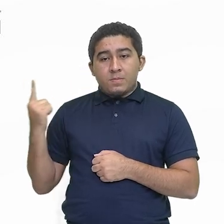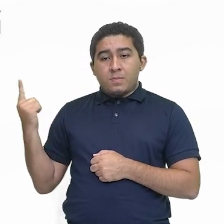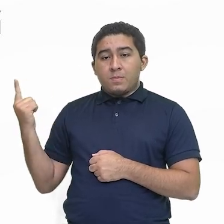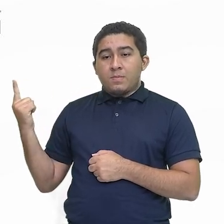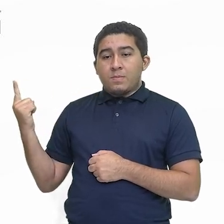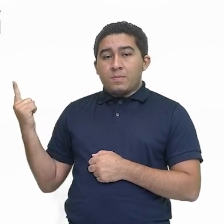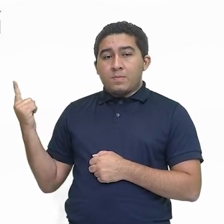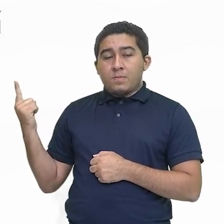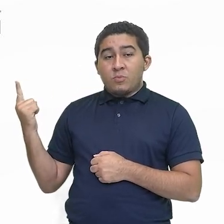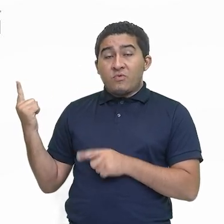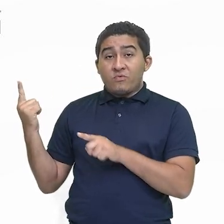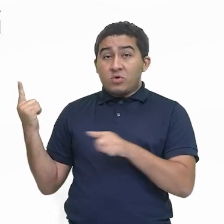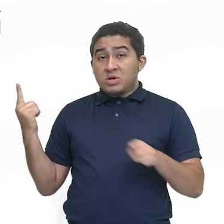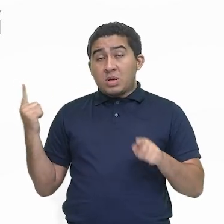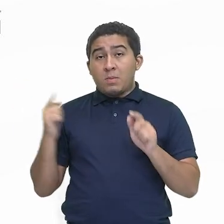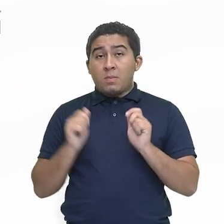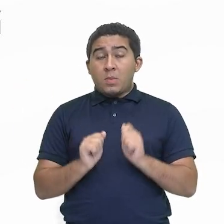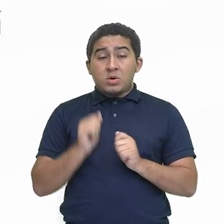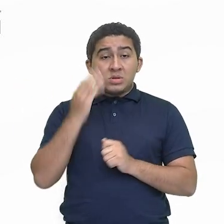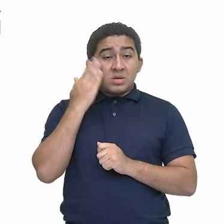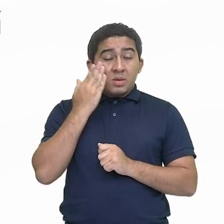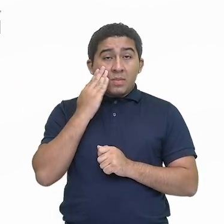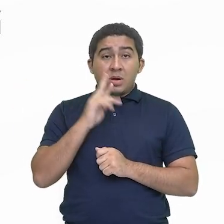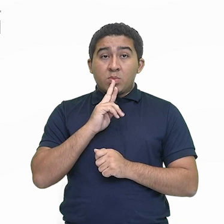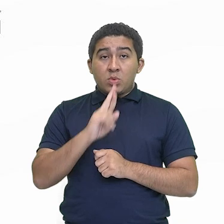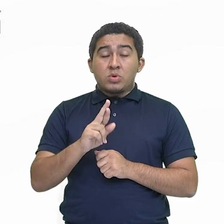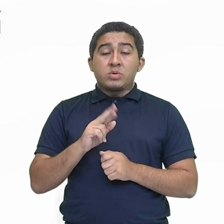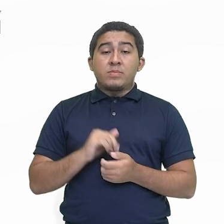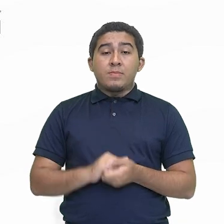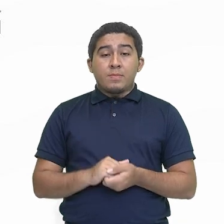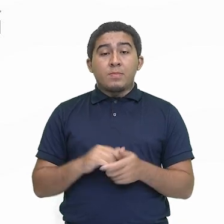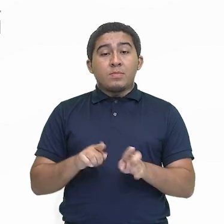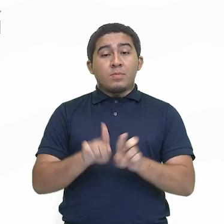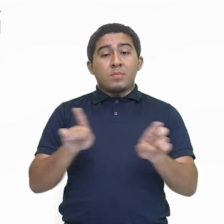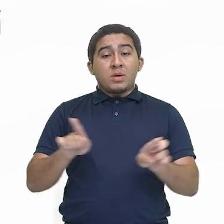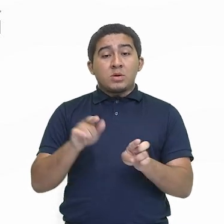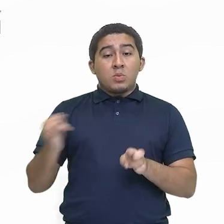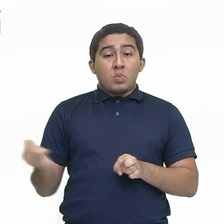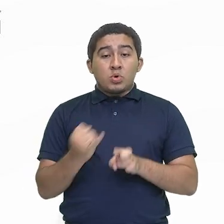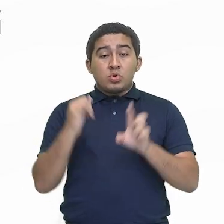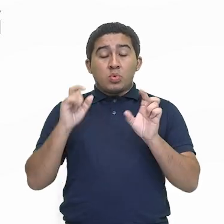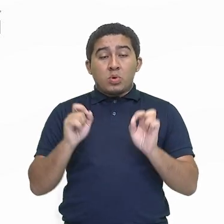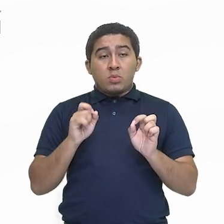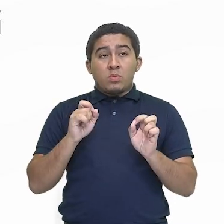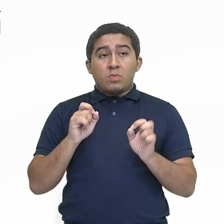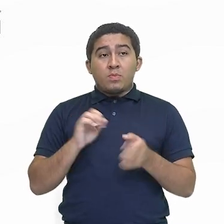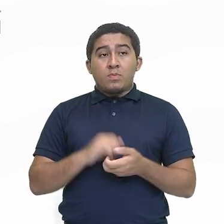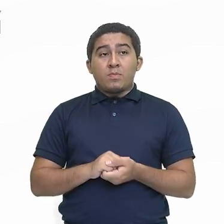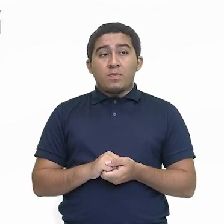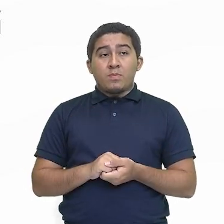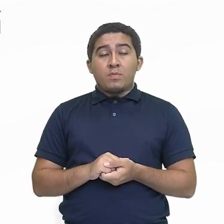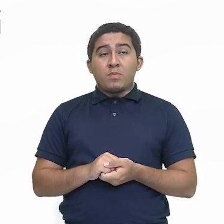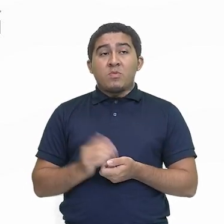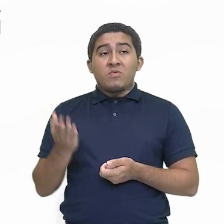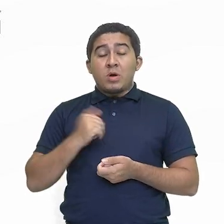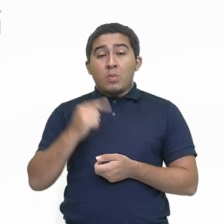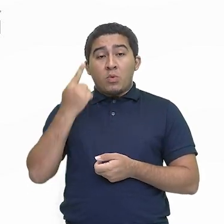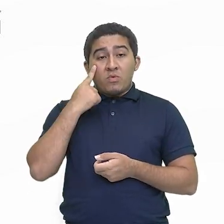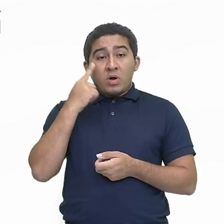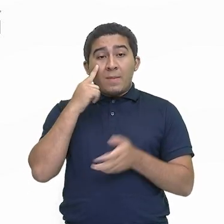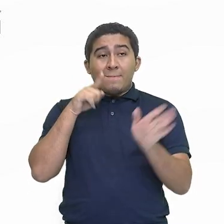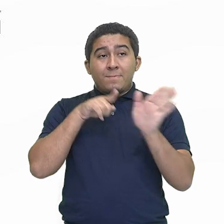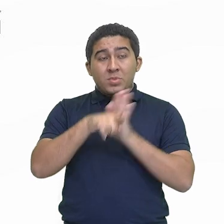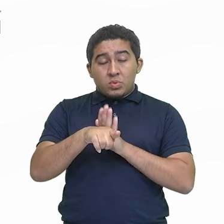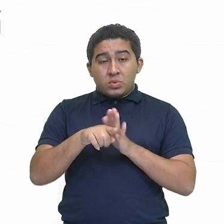provavelmente até já sabe qual é o resultado, né? Mas o mais importante é voltar aqui para a gente observar o comando, porque